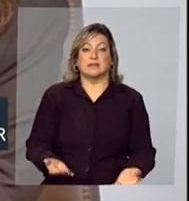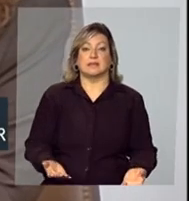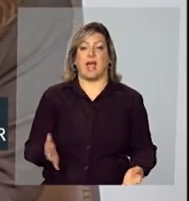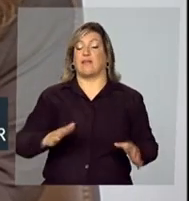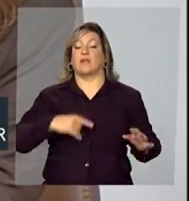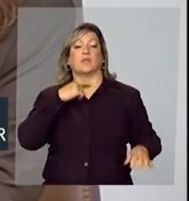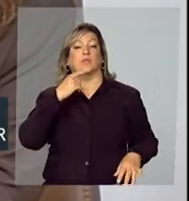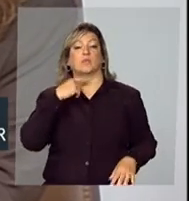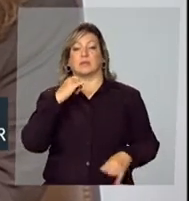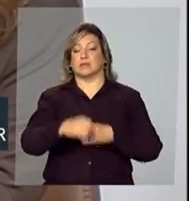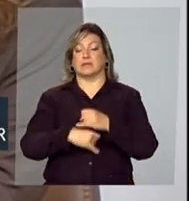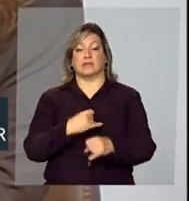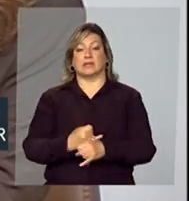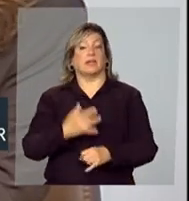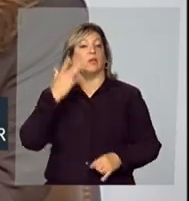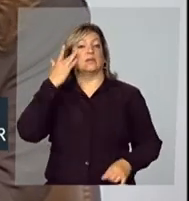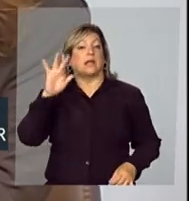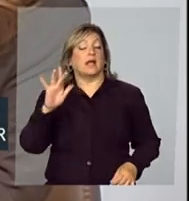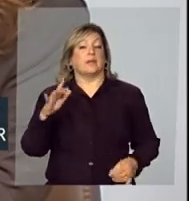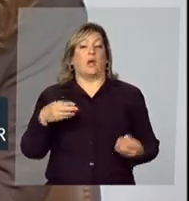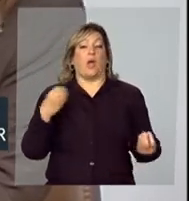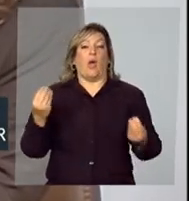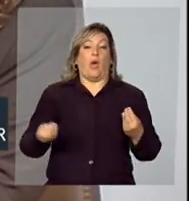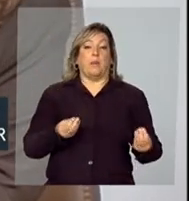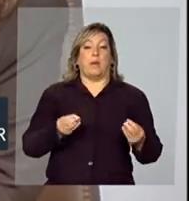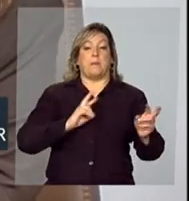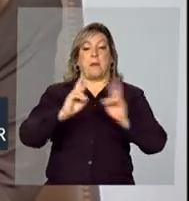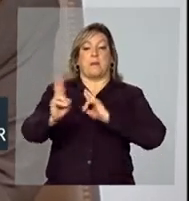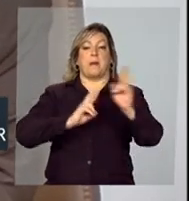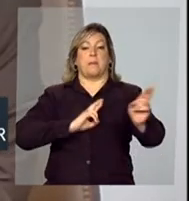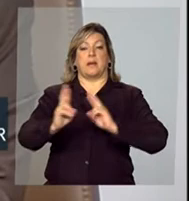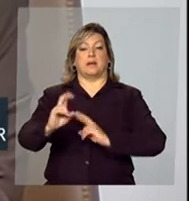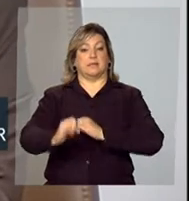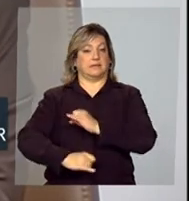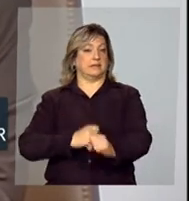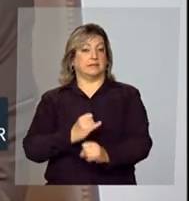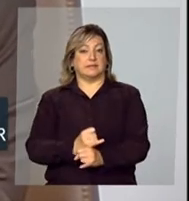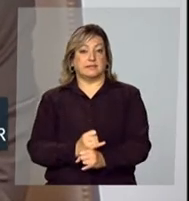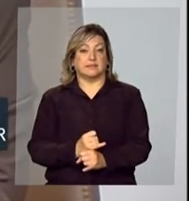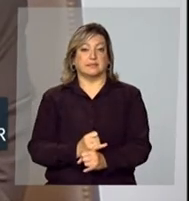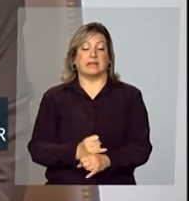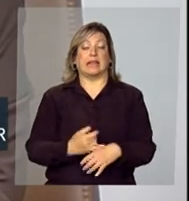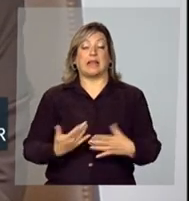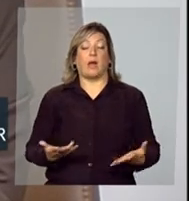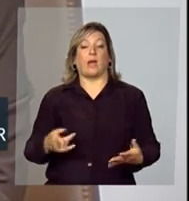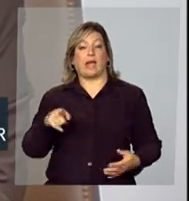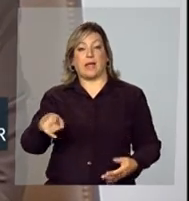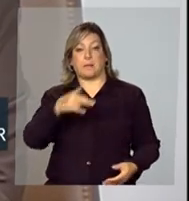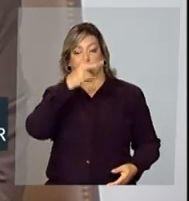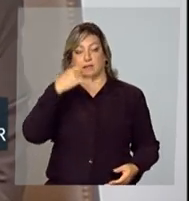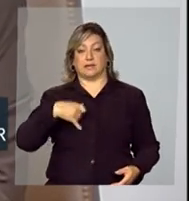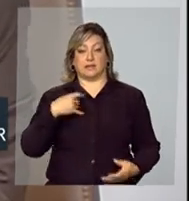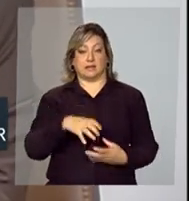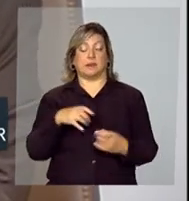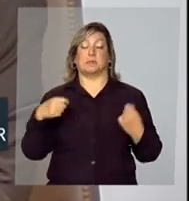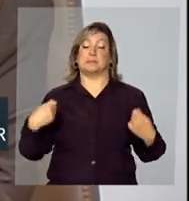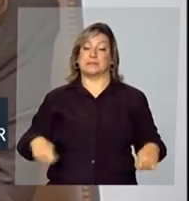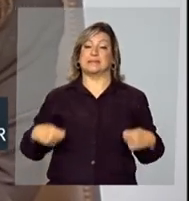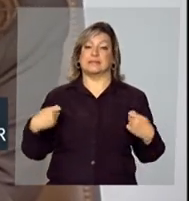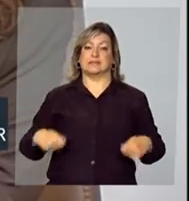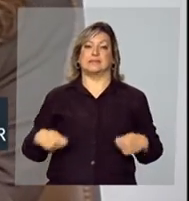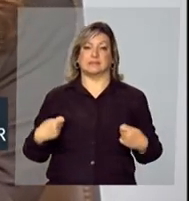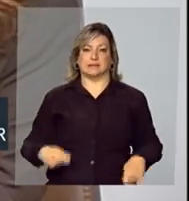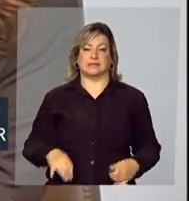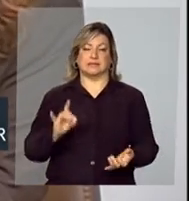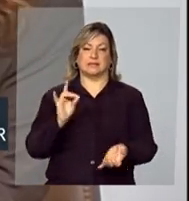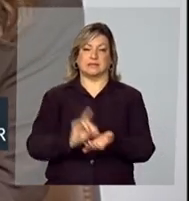acesso à internet não consegue utilizar um chat não consegue utilizar a internet então ele precisa Regra geral